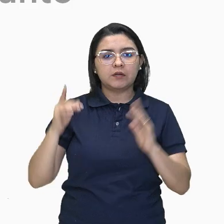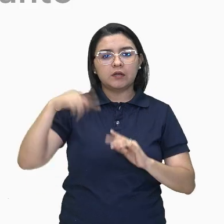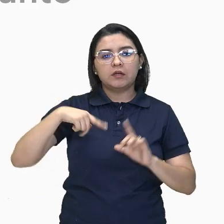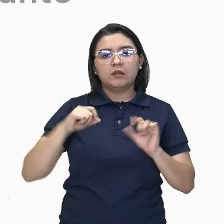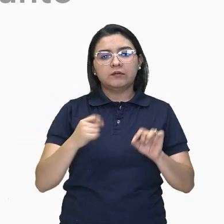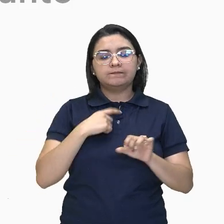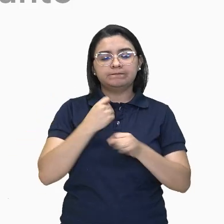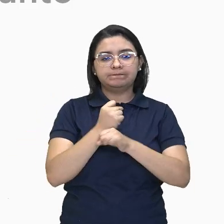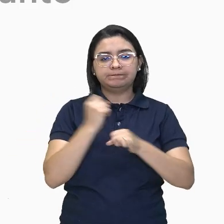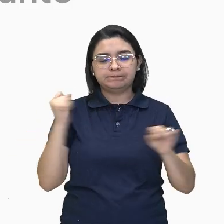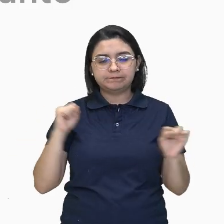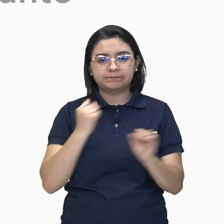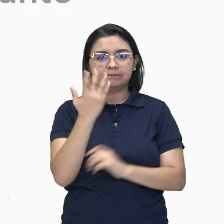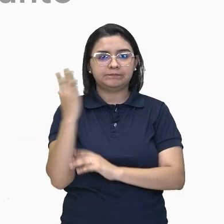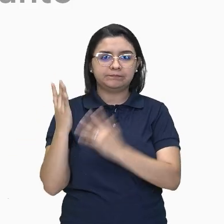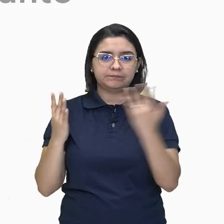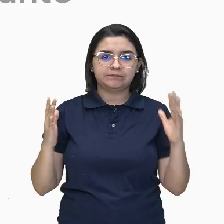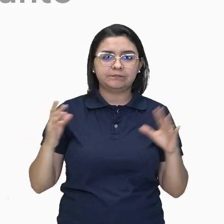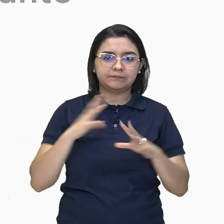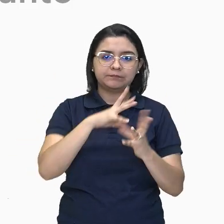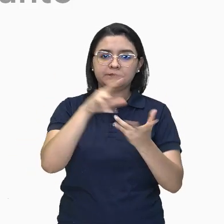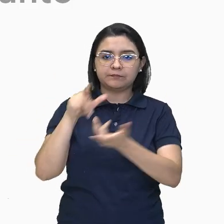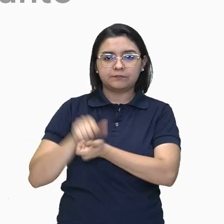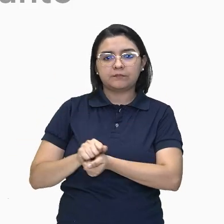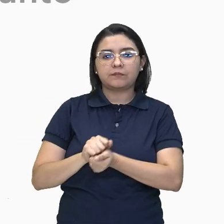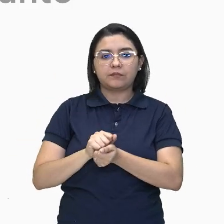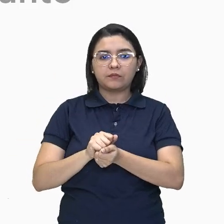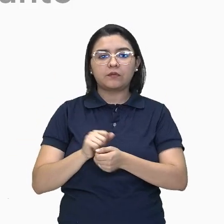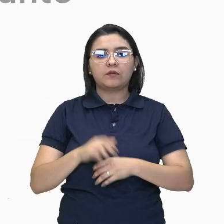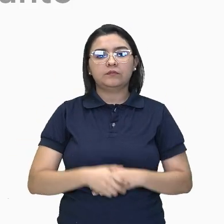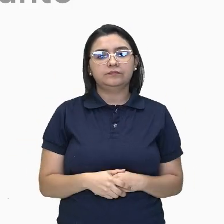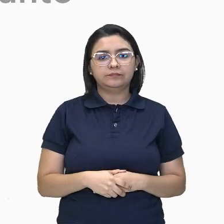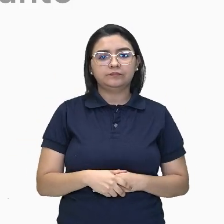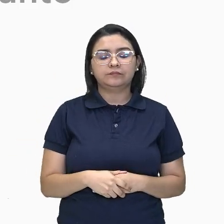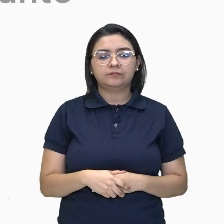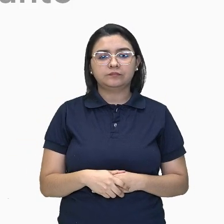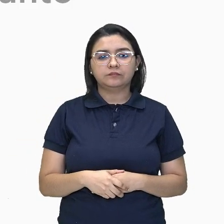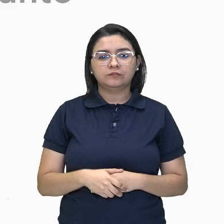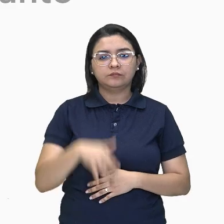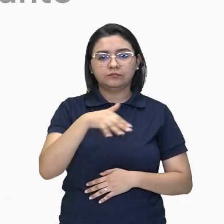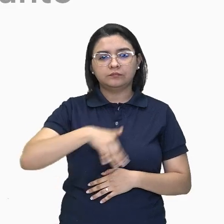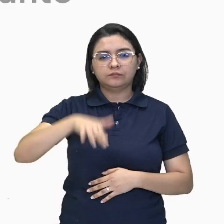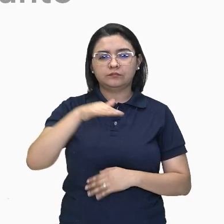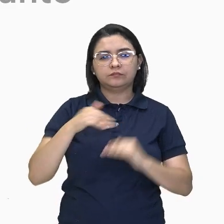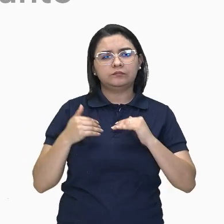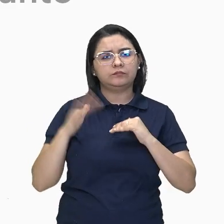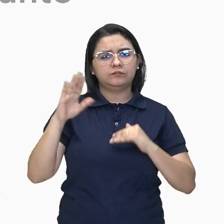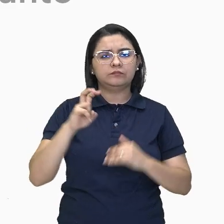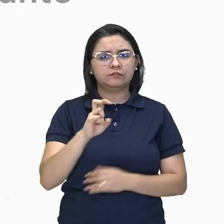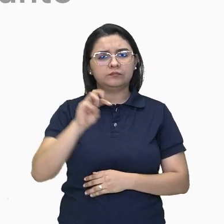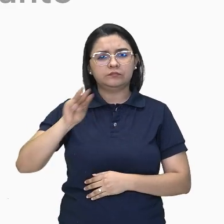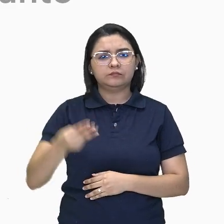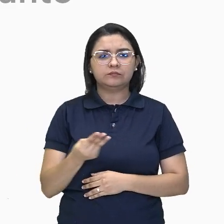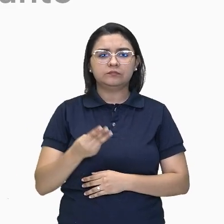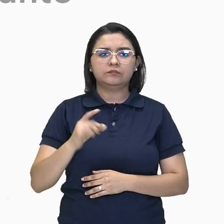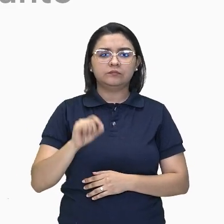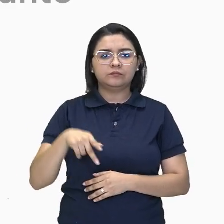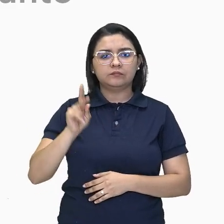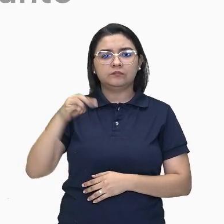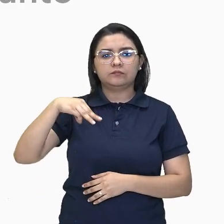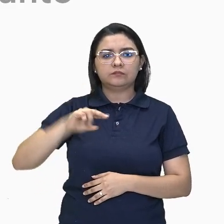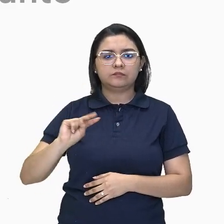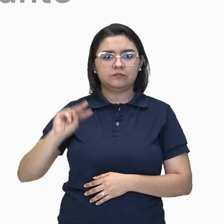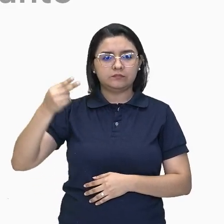maior floresta tropical do mundo, né, do nosso planeta. Nós temos aí uma área superior a 5 milhões de